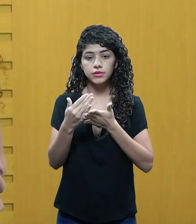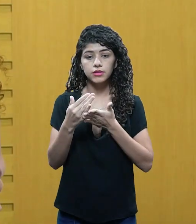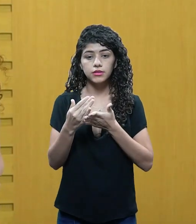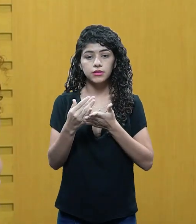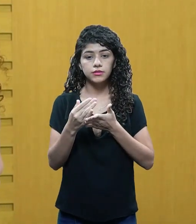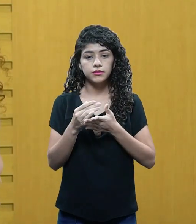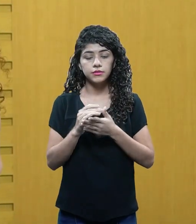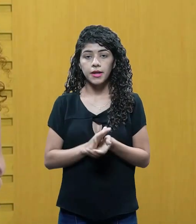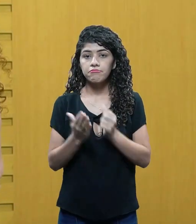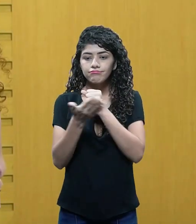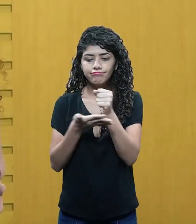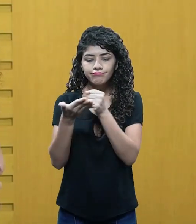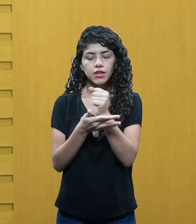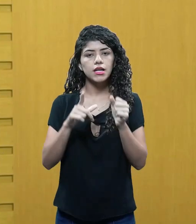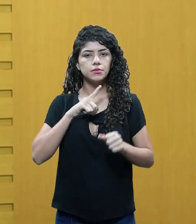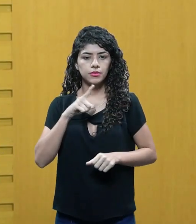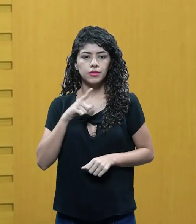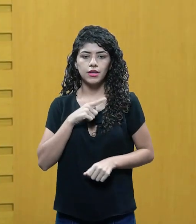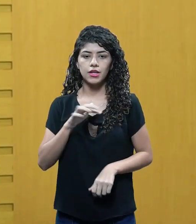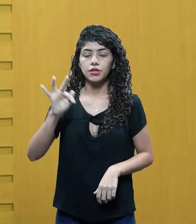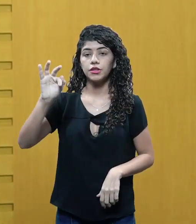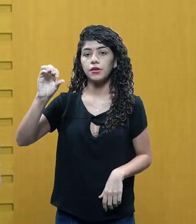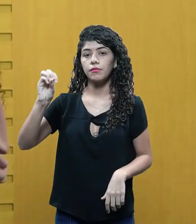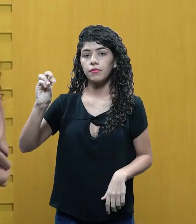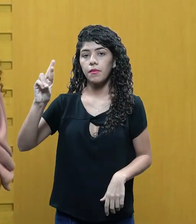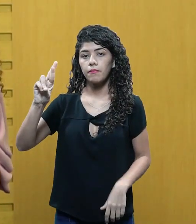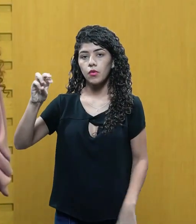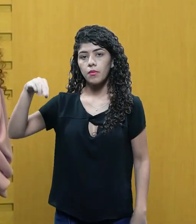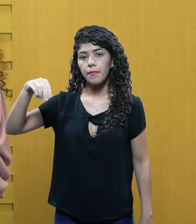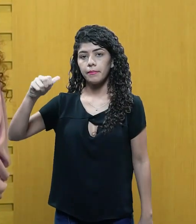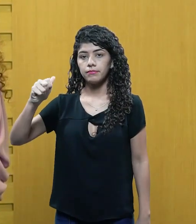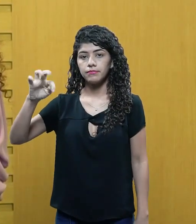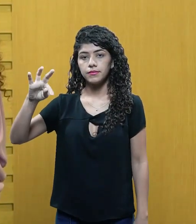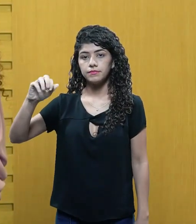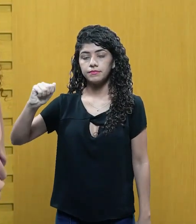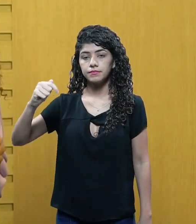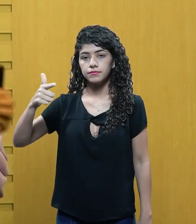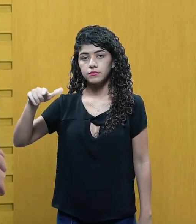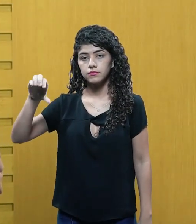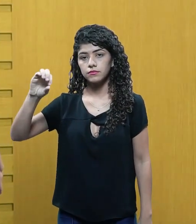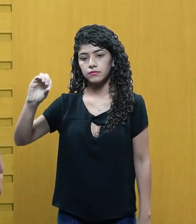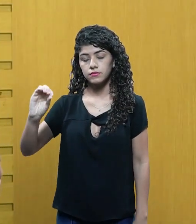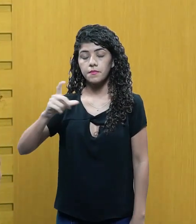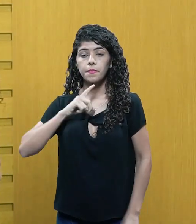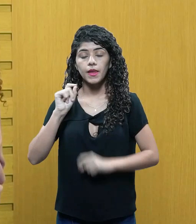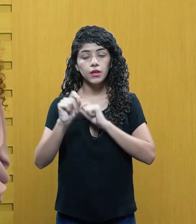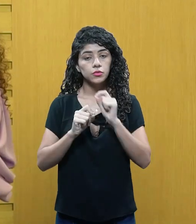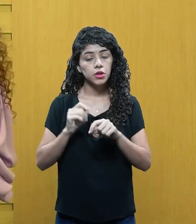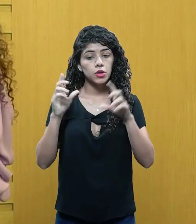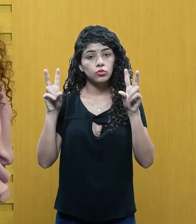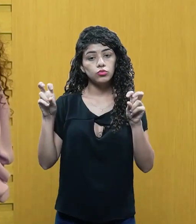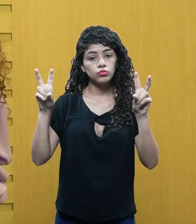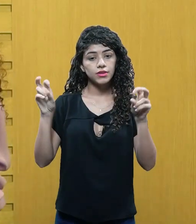a gente vai dar parâmetros básicos aí de formatação, porque é outro assunto que, apesar de ter algumas regrinhas